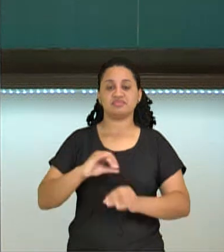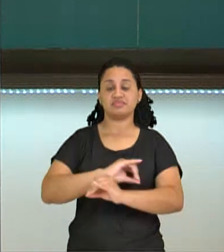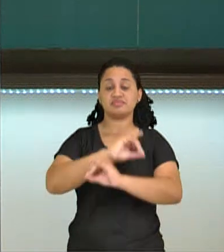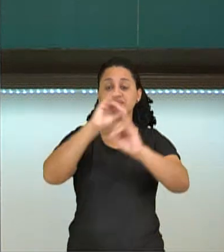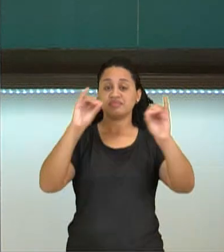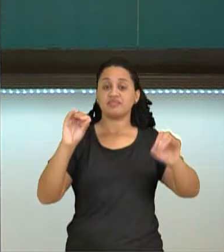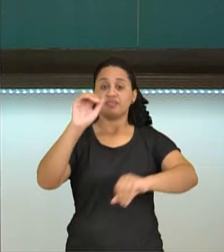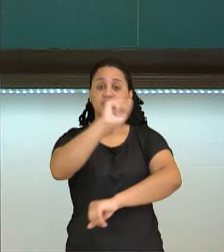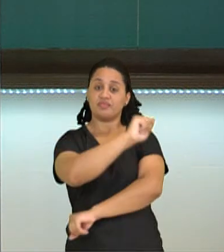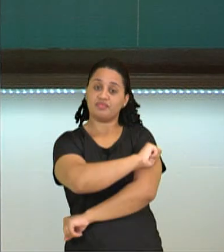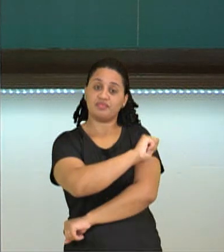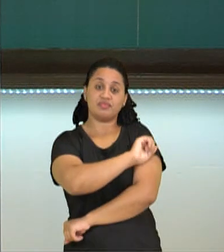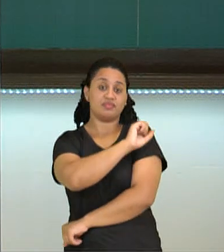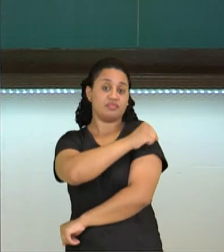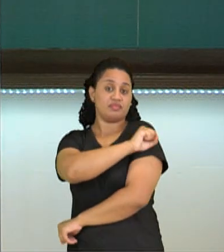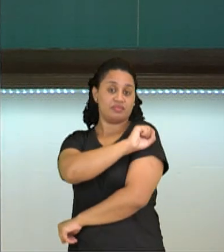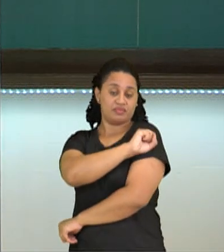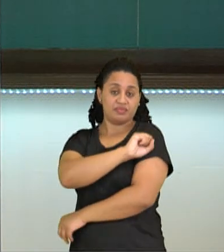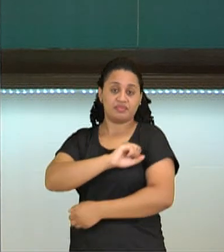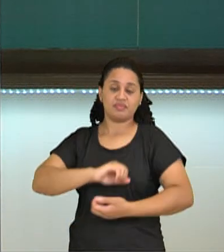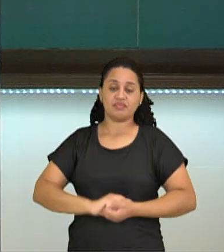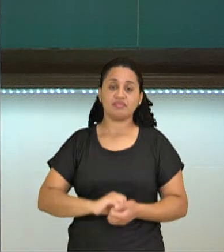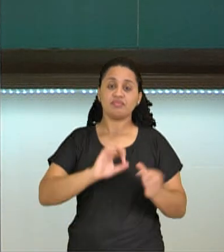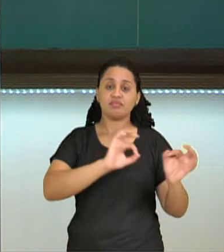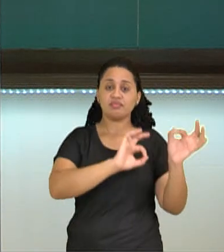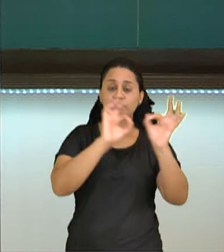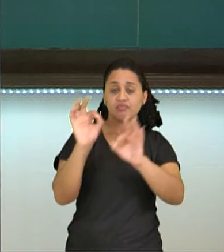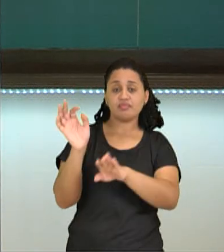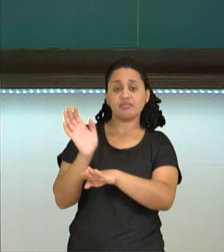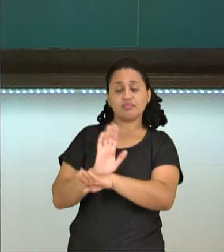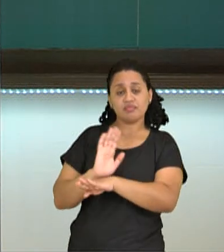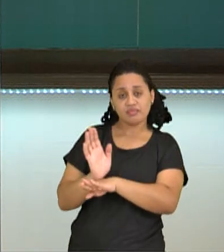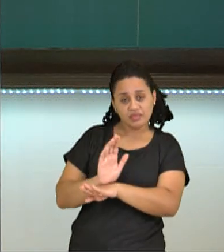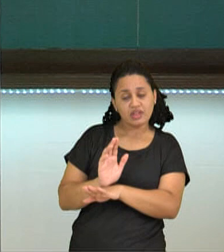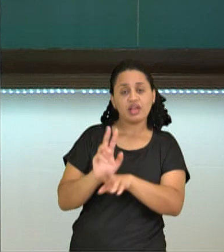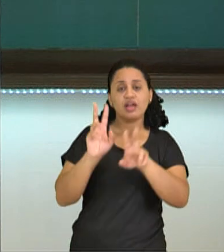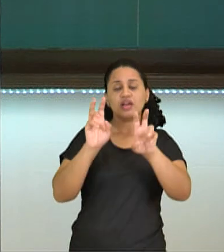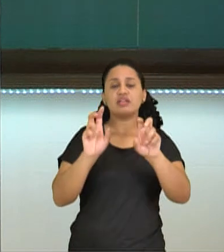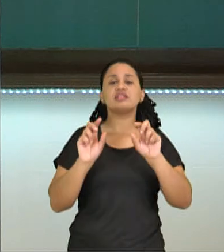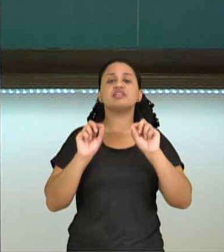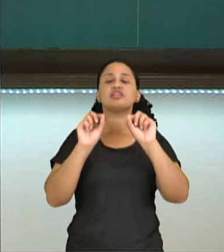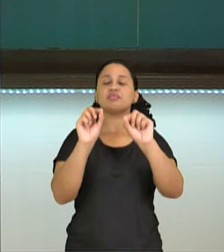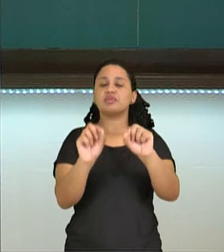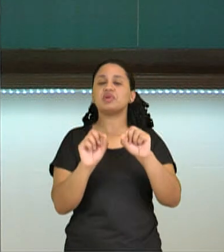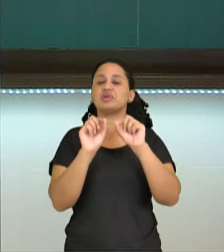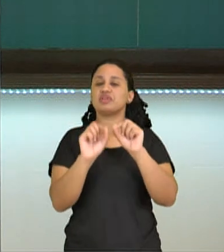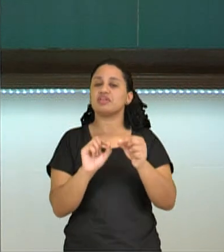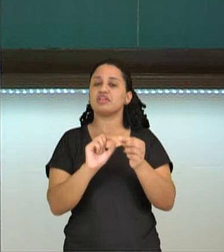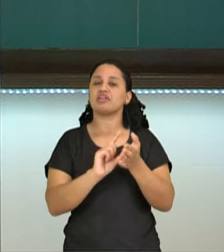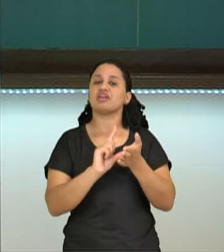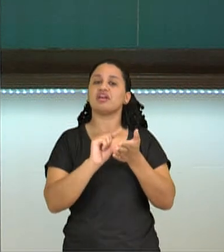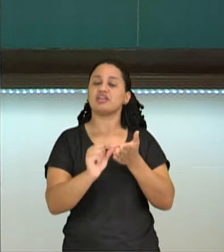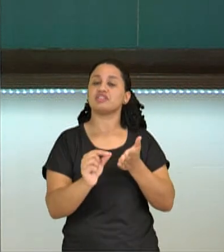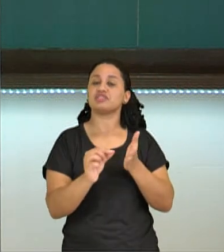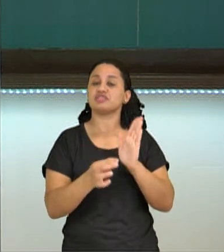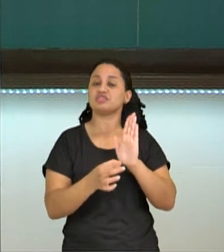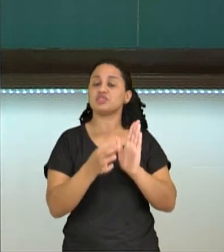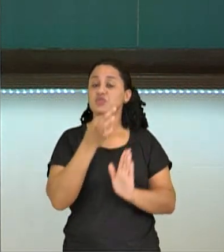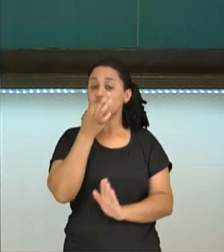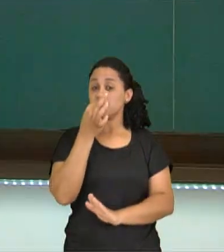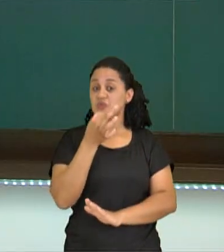Olá, estudante do 8º ano! Neste vídeo, vamos falar sobre artigo de opinião. Vamos lá?